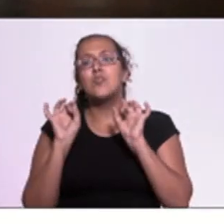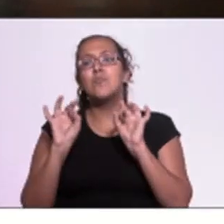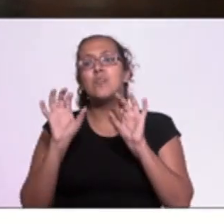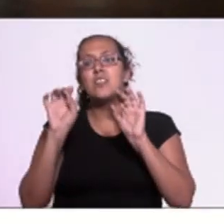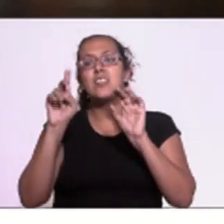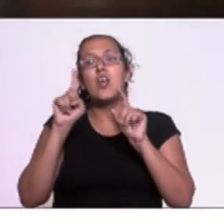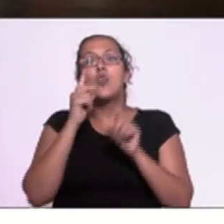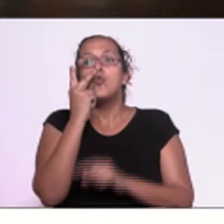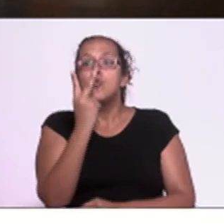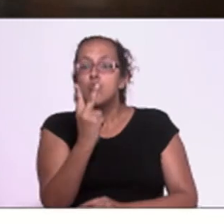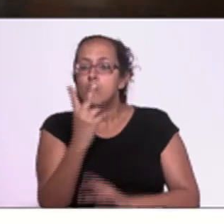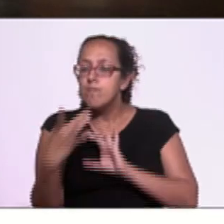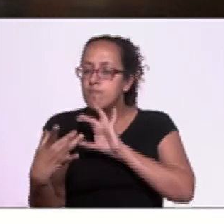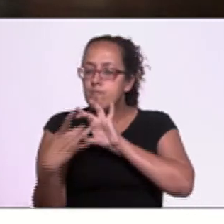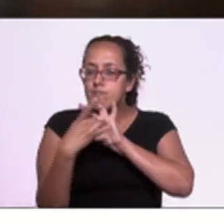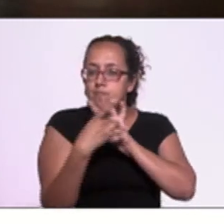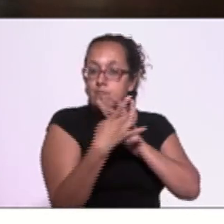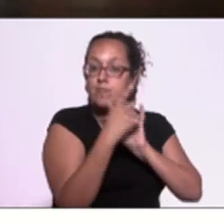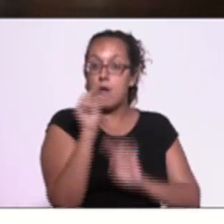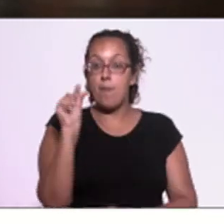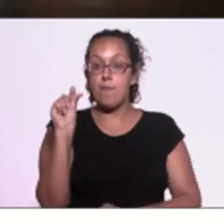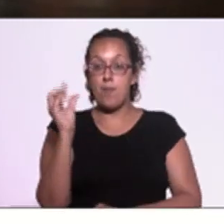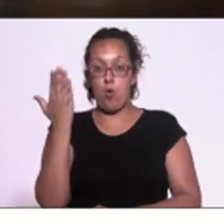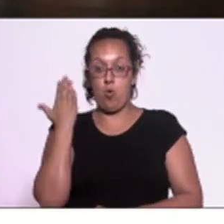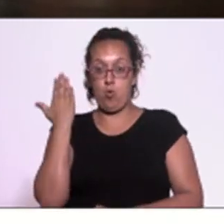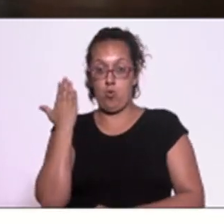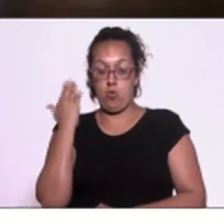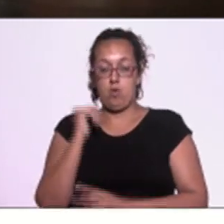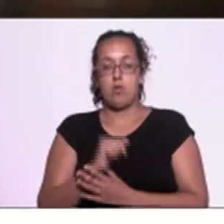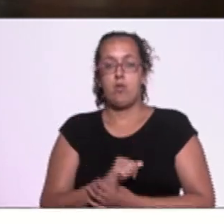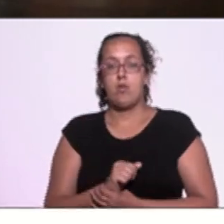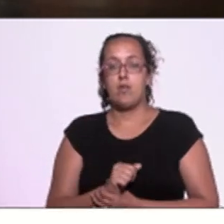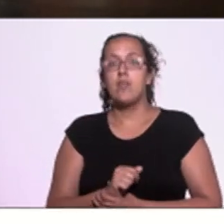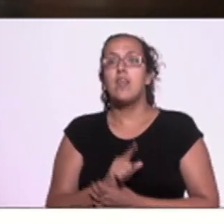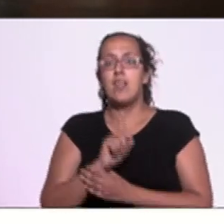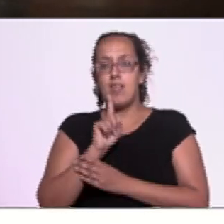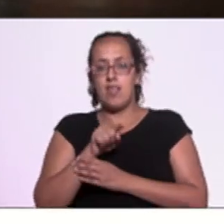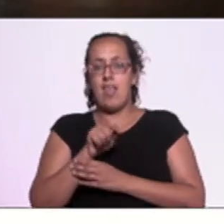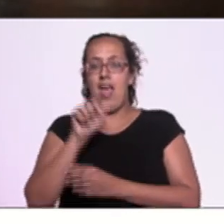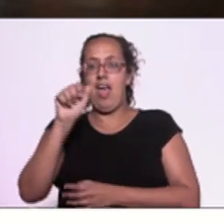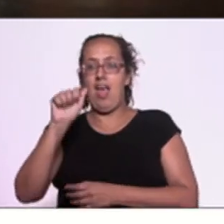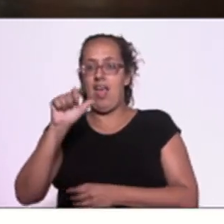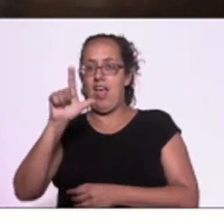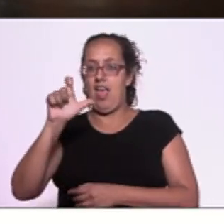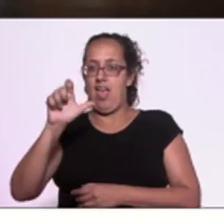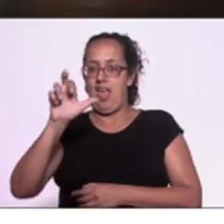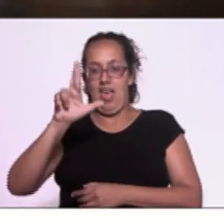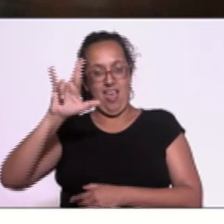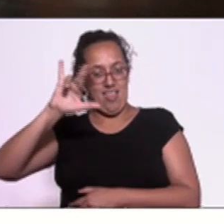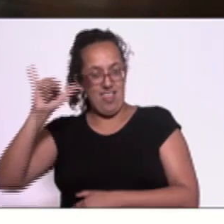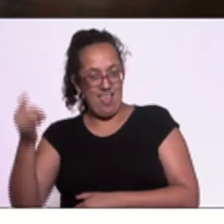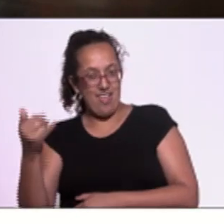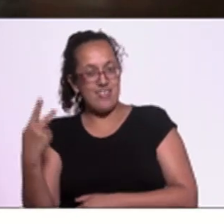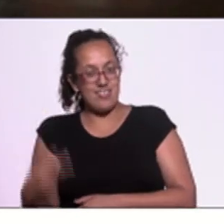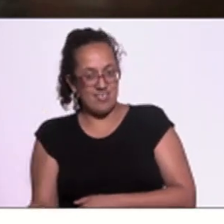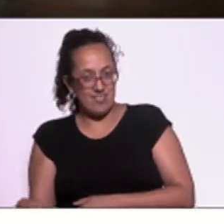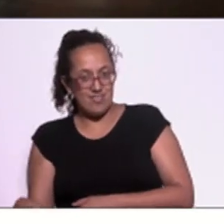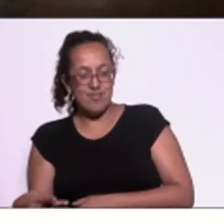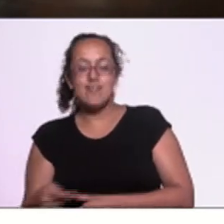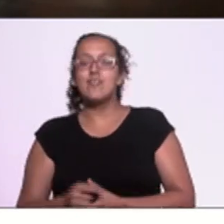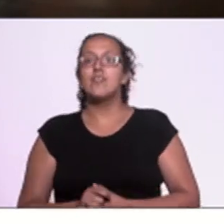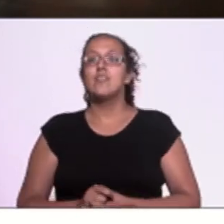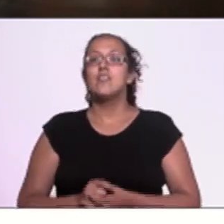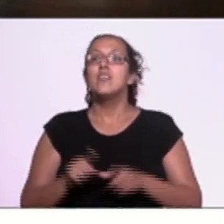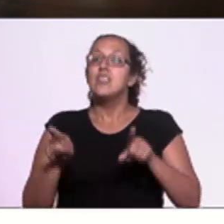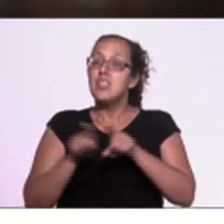duas parcerias realizadas recentemente, que são a Assembleia Legislativa do Estado do Rio de Janeiro e a